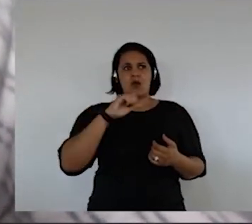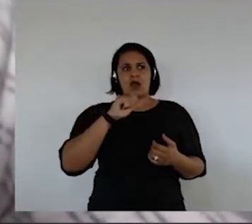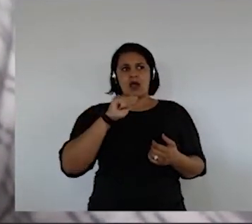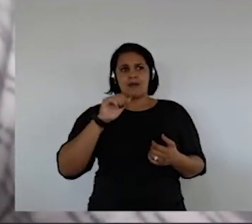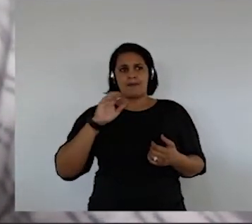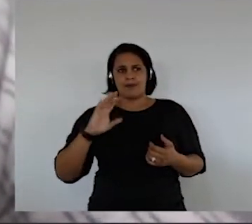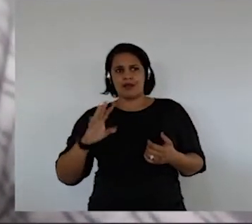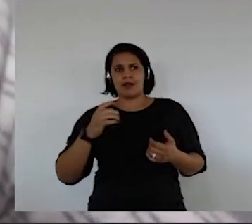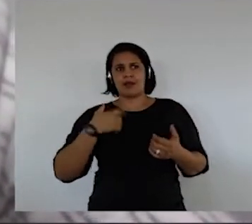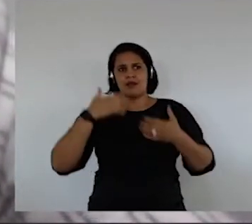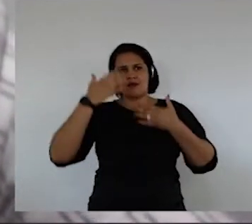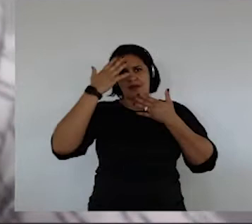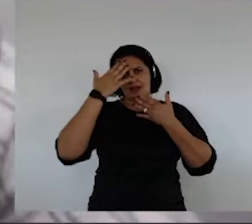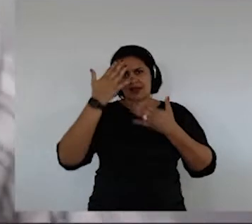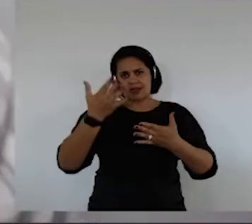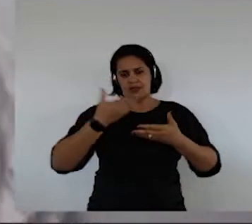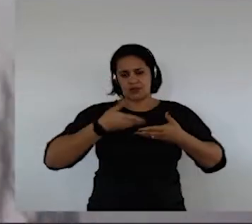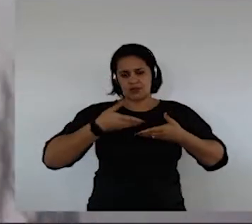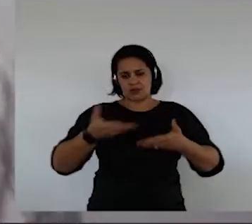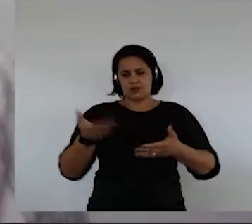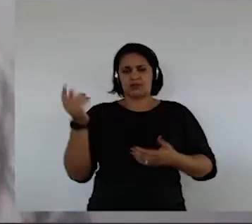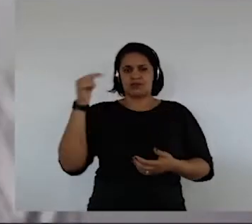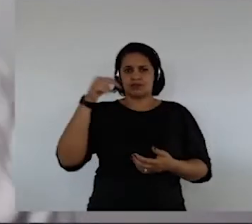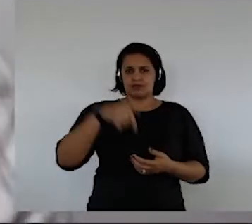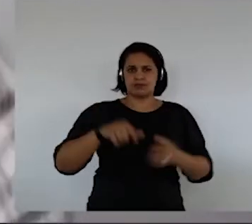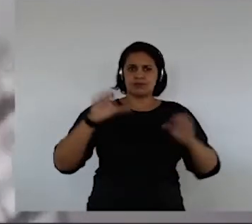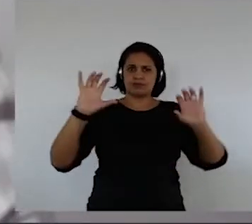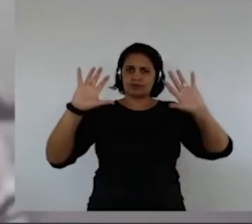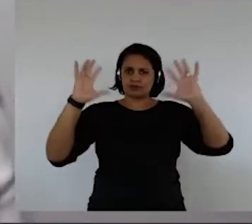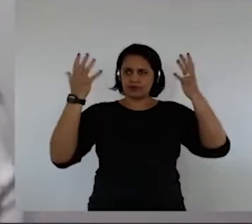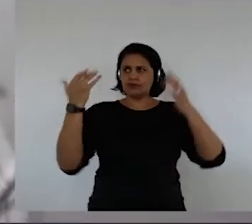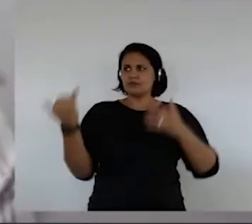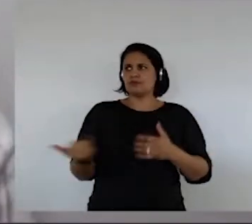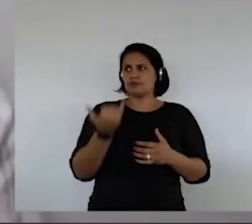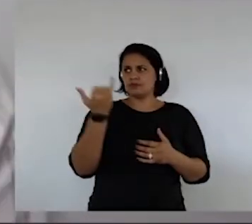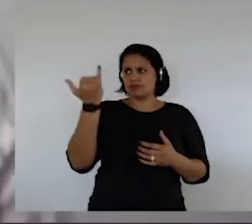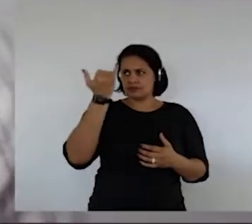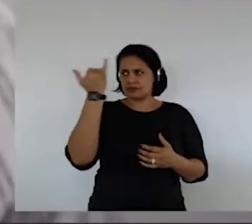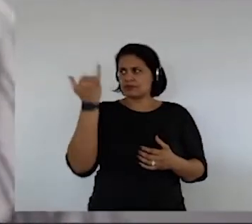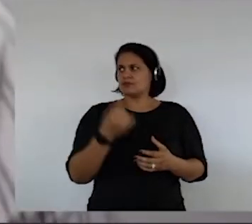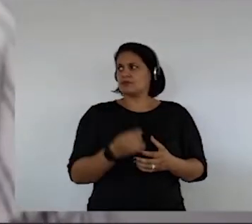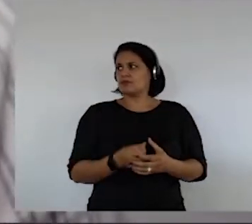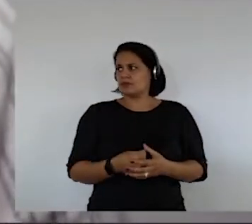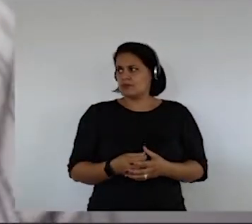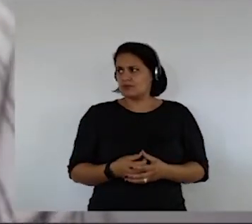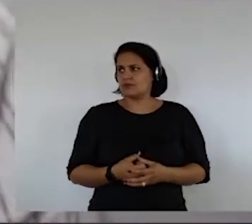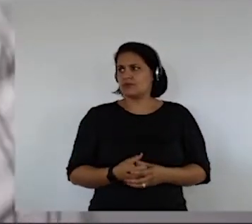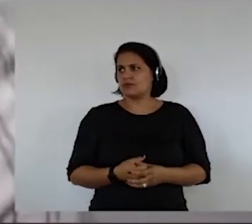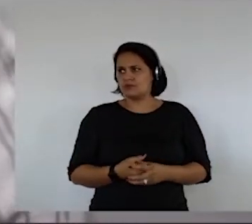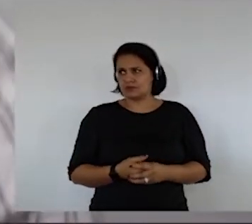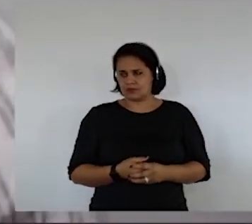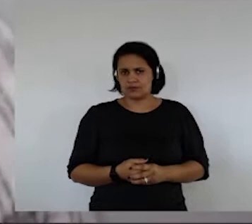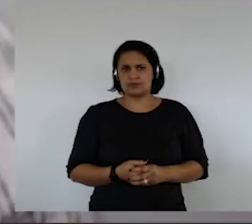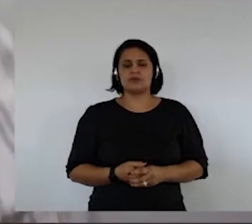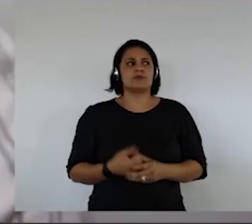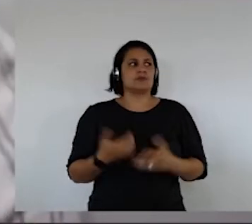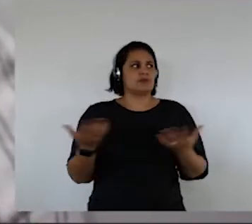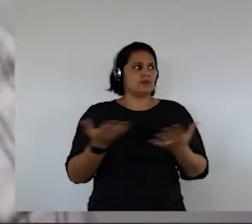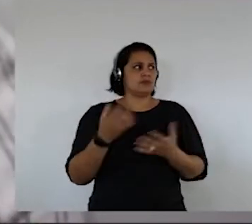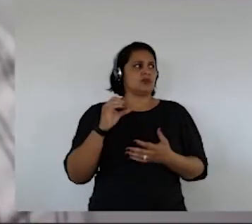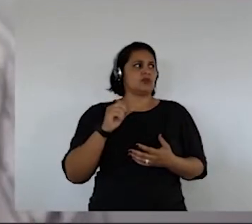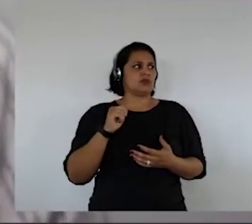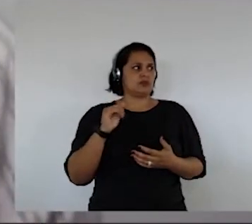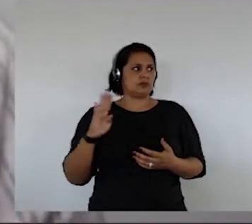participar desse evento tão importante para a advocacia brasileira e quero congratular ao Conselho Federal, à Ordem da Advocacia do